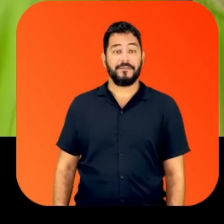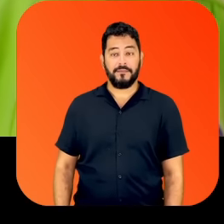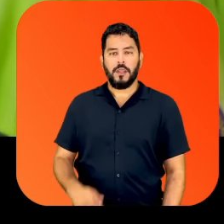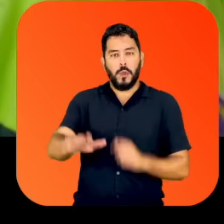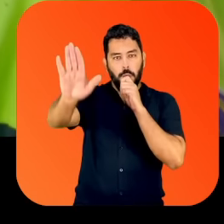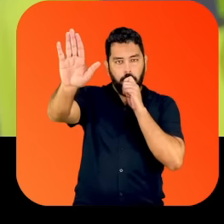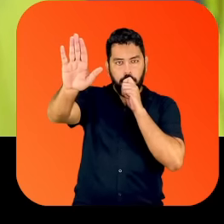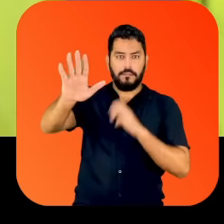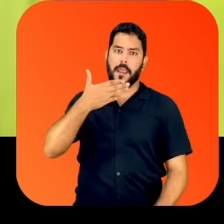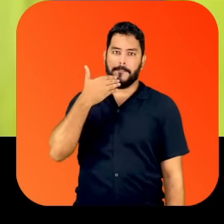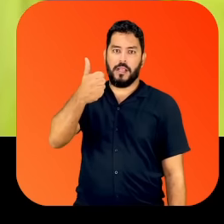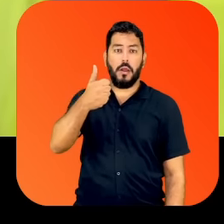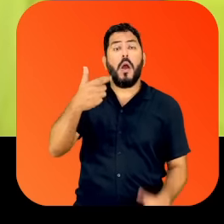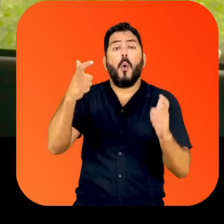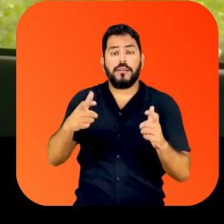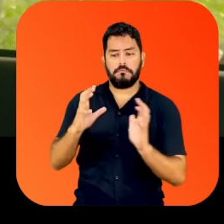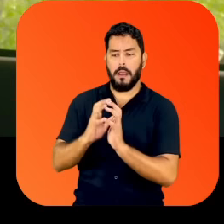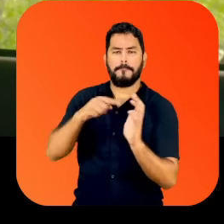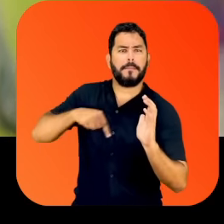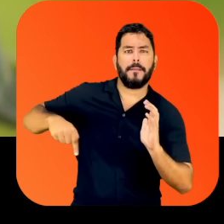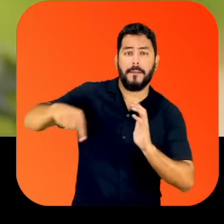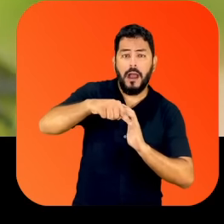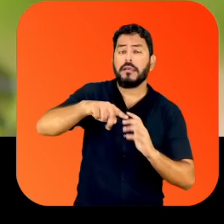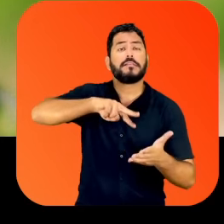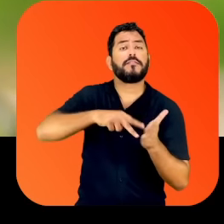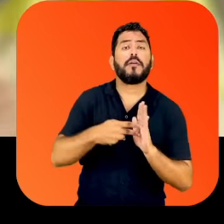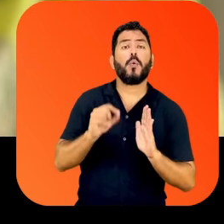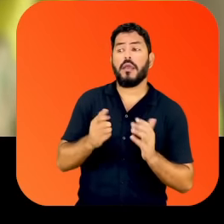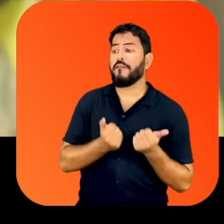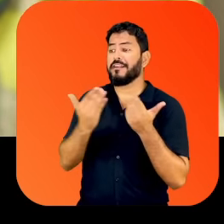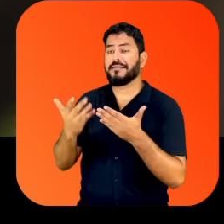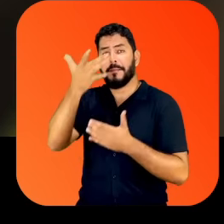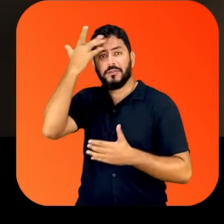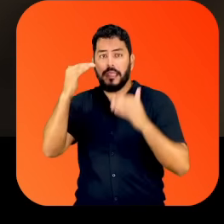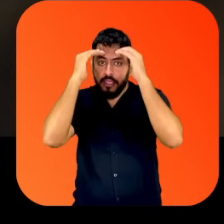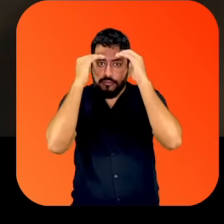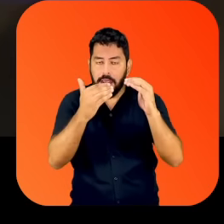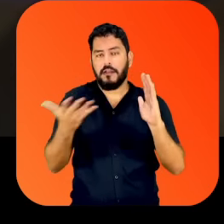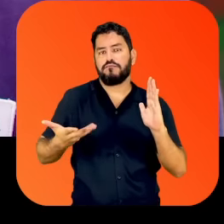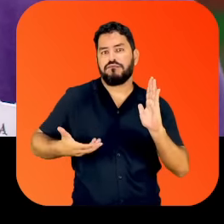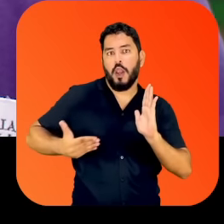é? Espalhada pela cidade, a melhor blitz de todas é para quem respeita os limites de velocidade. É para quem